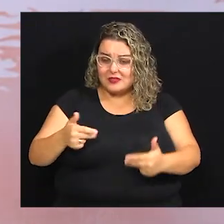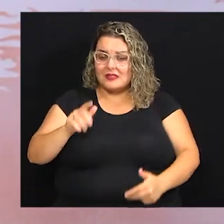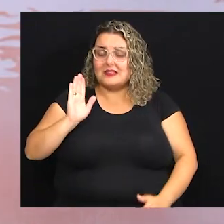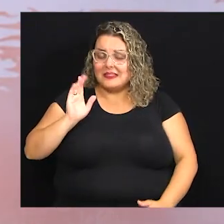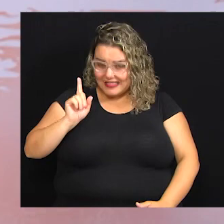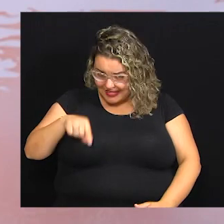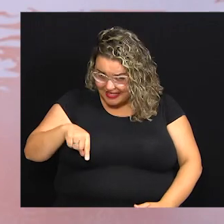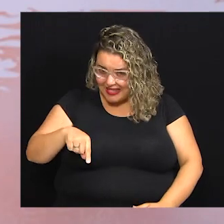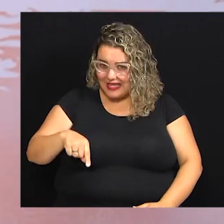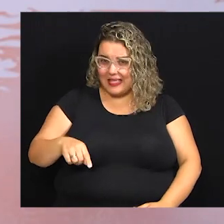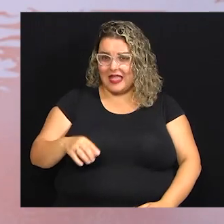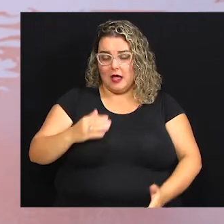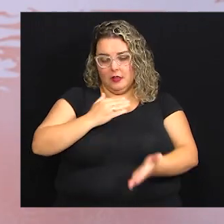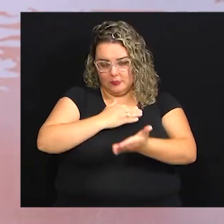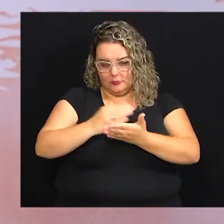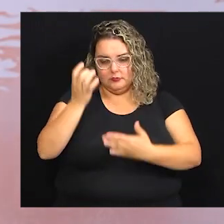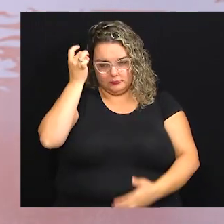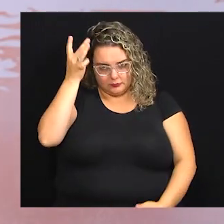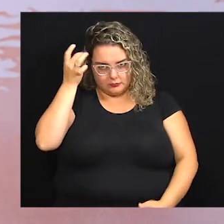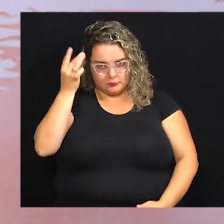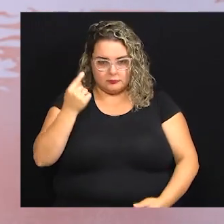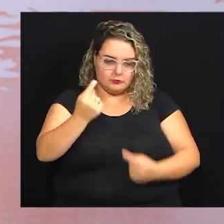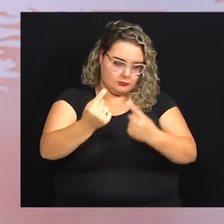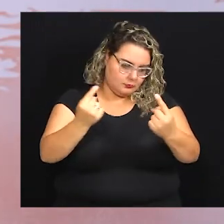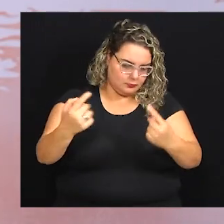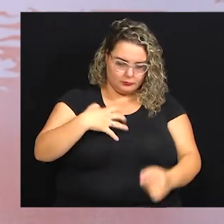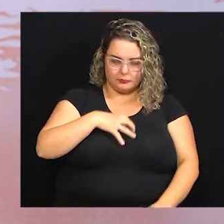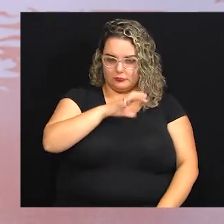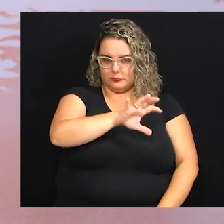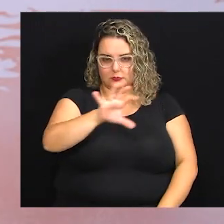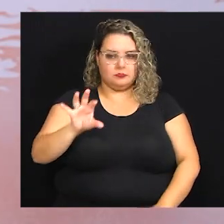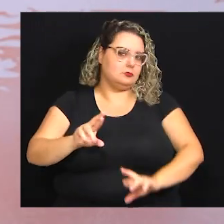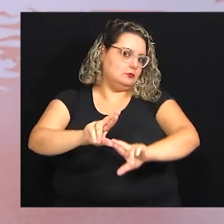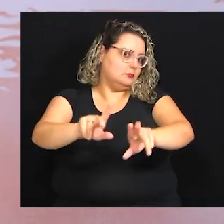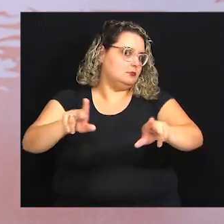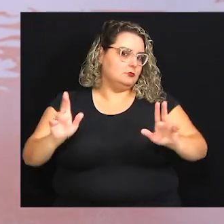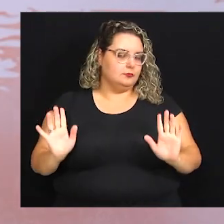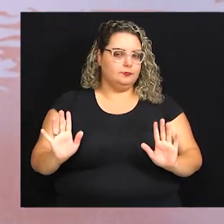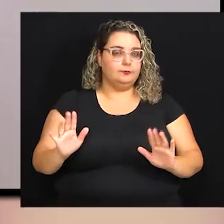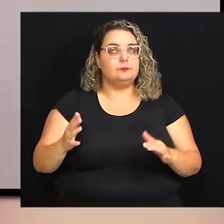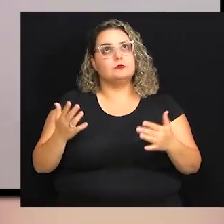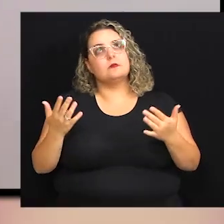conhecidamente gatilhos para dor de cabeça, ou cada um vai sentir de uma maneira diferente?